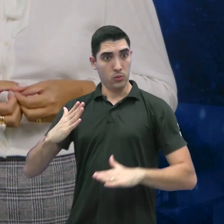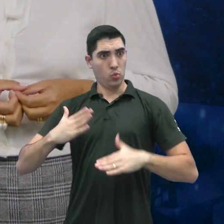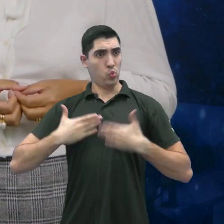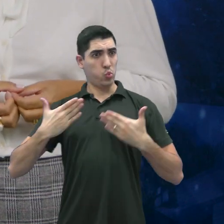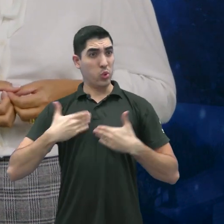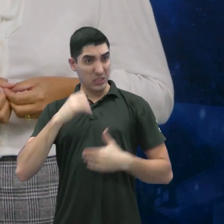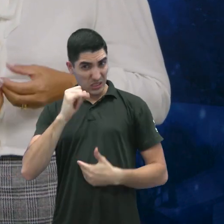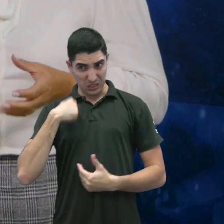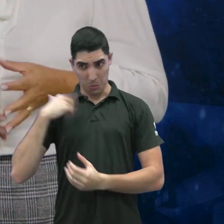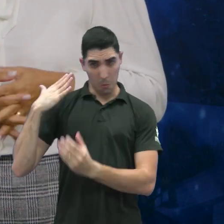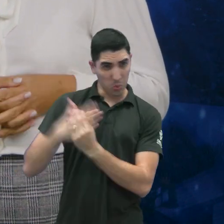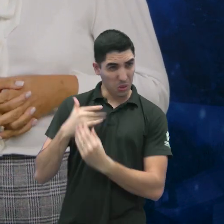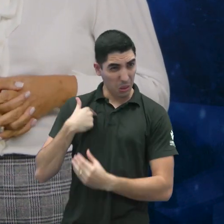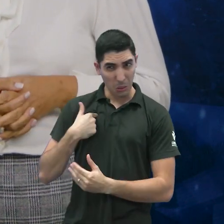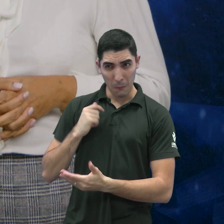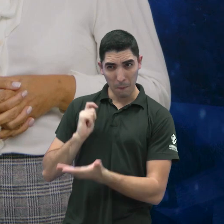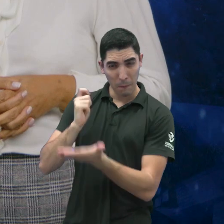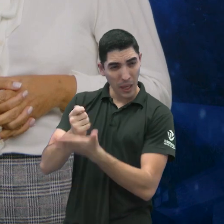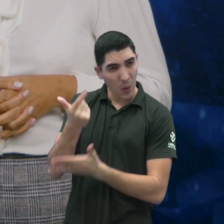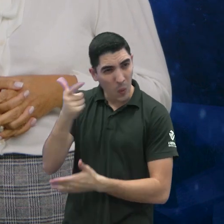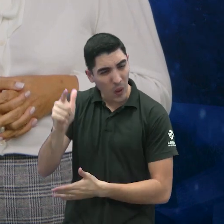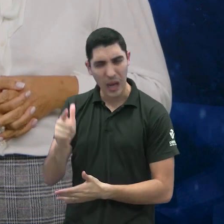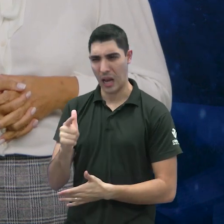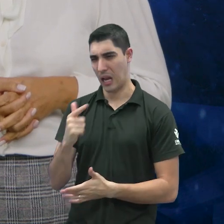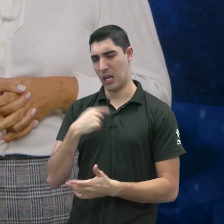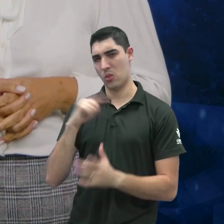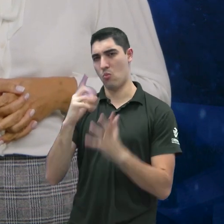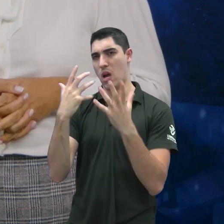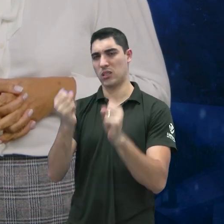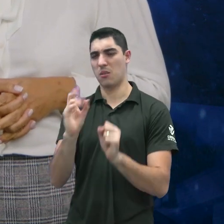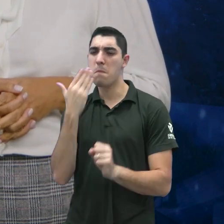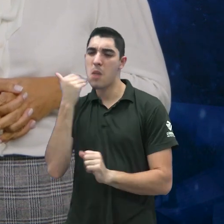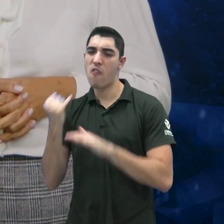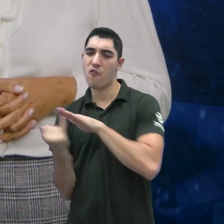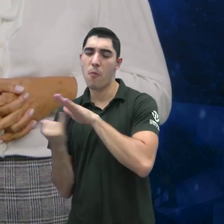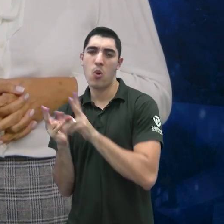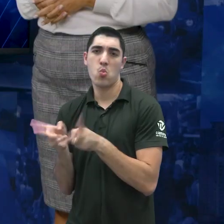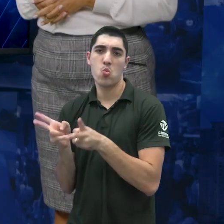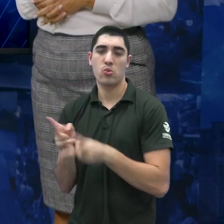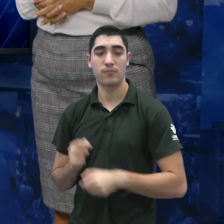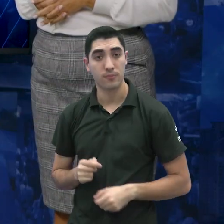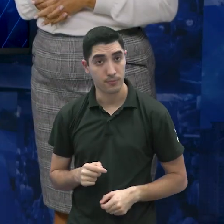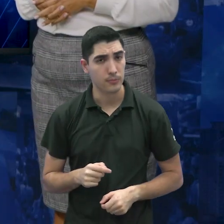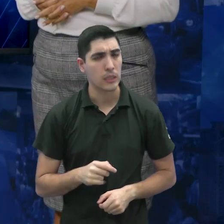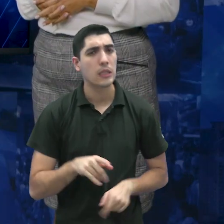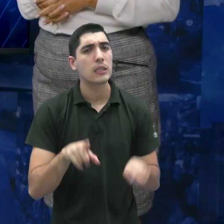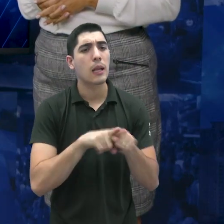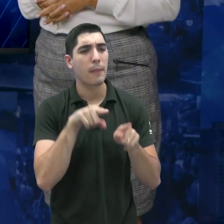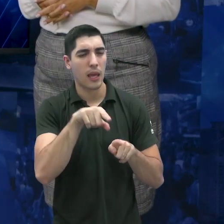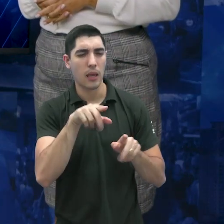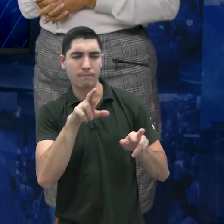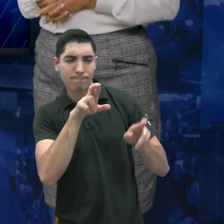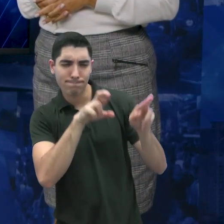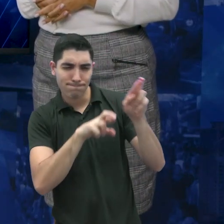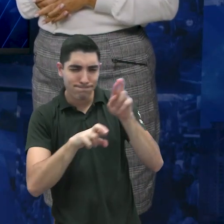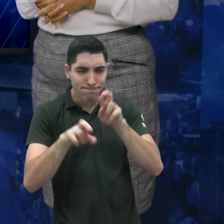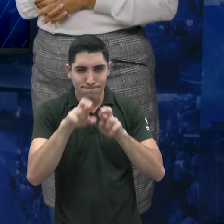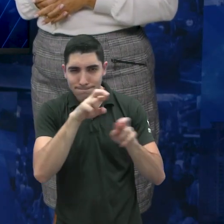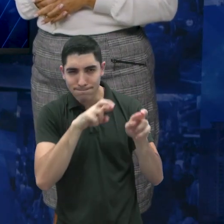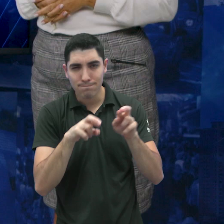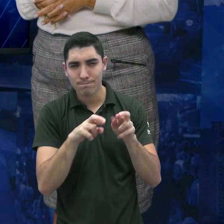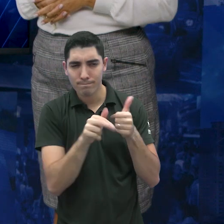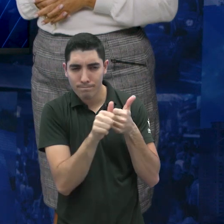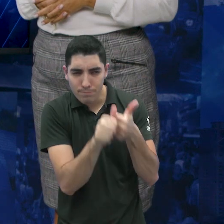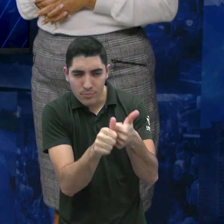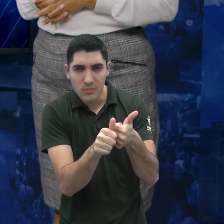o trabalhador e inviabiliza o acesso da Justiça do Trabalho. E essa parte da fiscalização também foi afetada? Isso